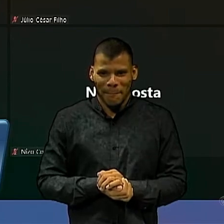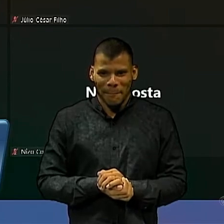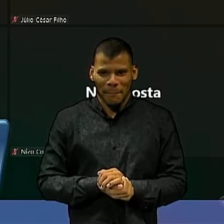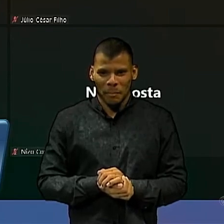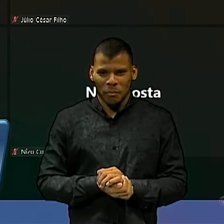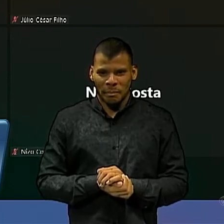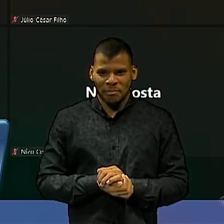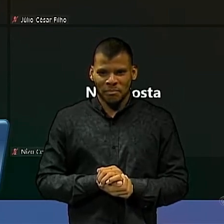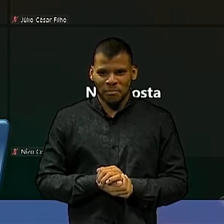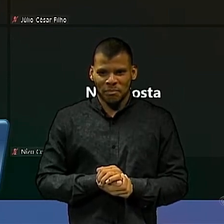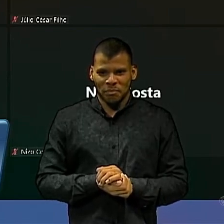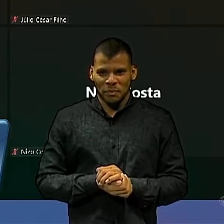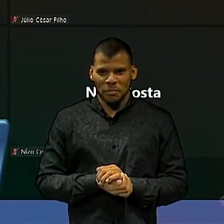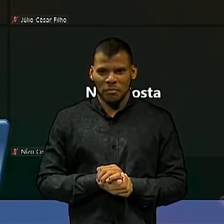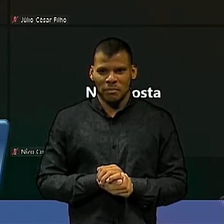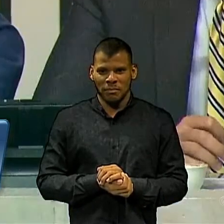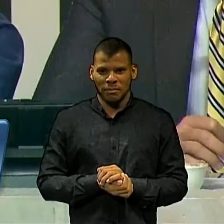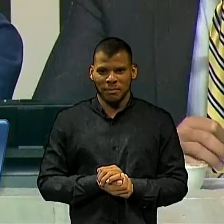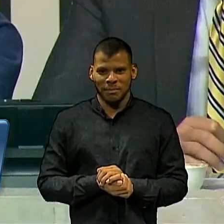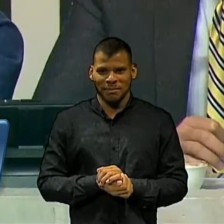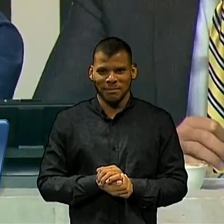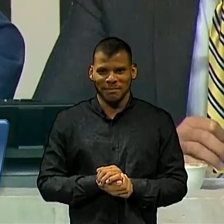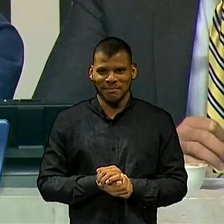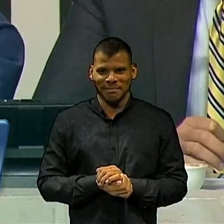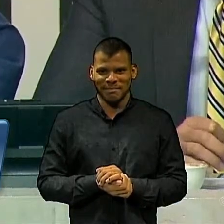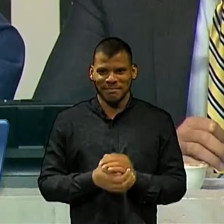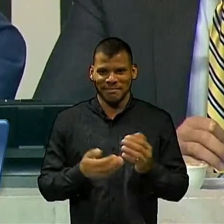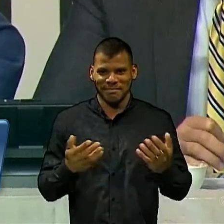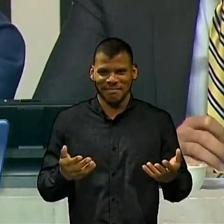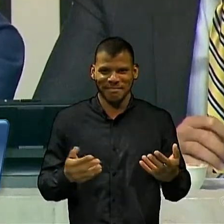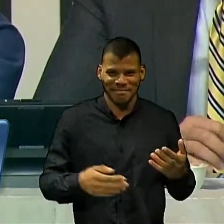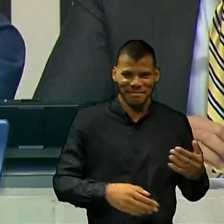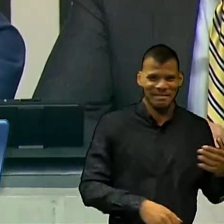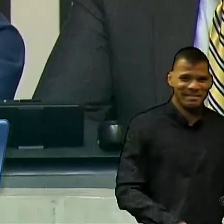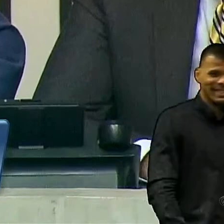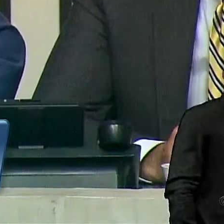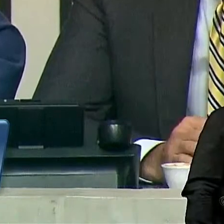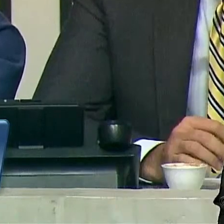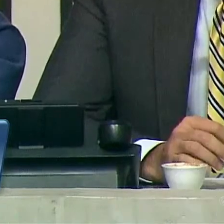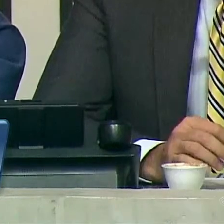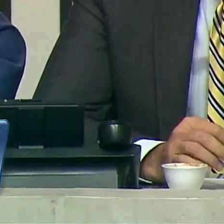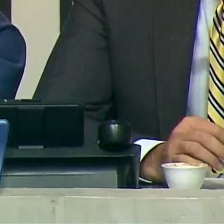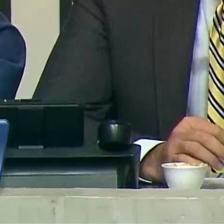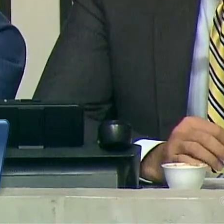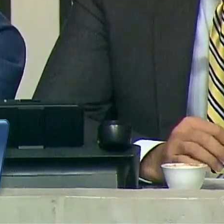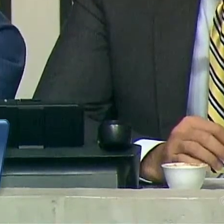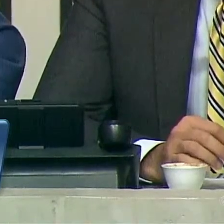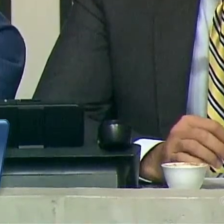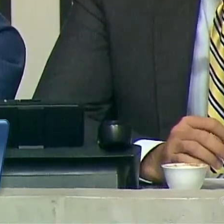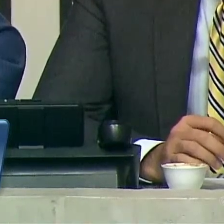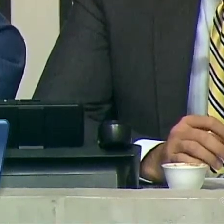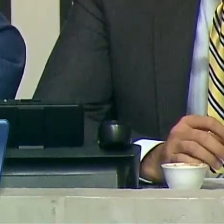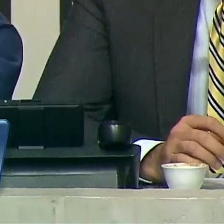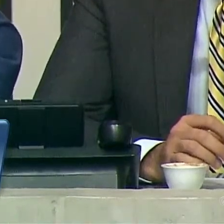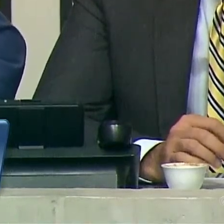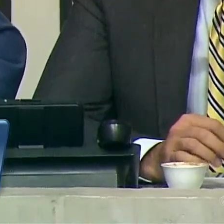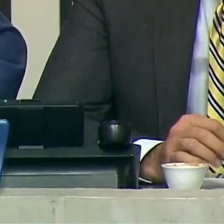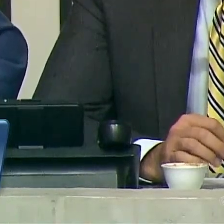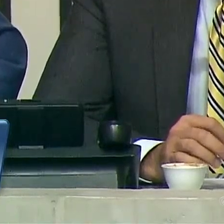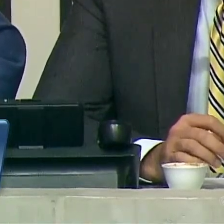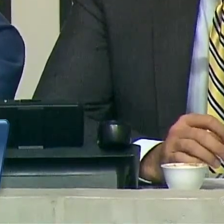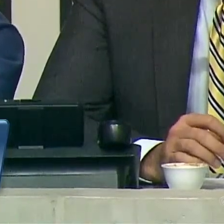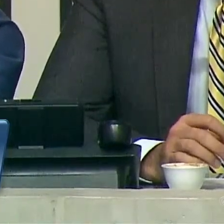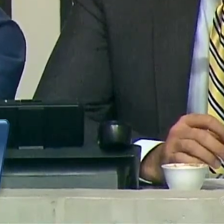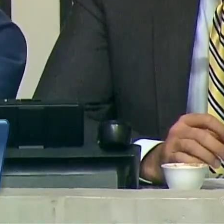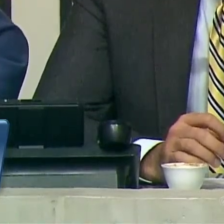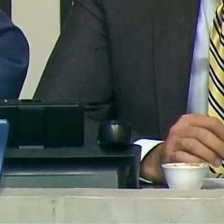É, deputado, deputado, pode tirar o deputado João Jaime, por favor, ele já votou.